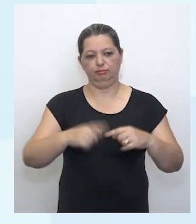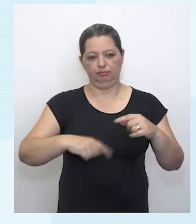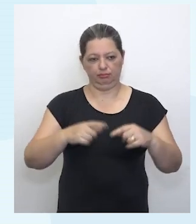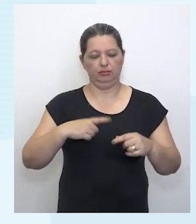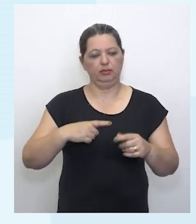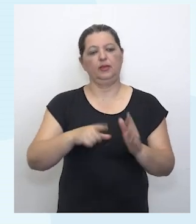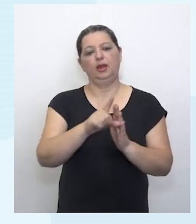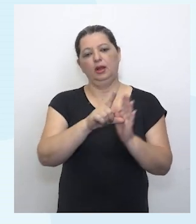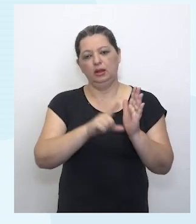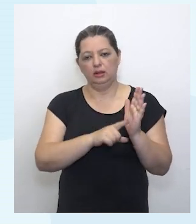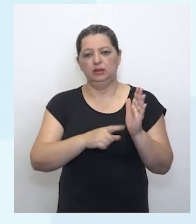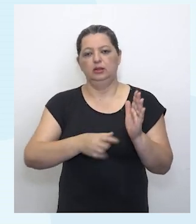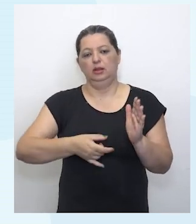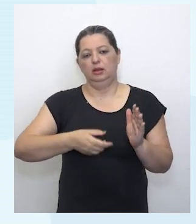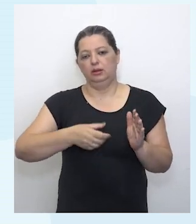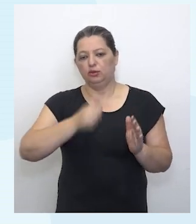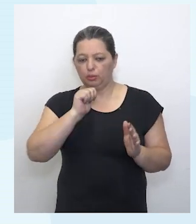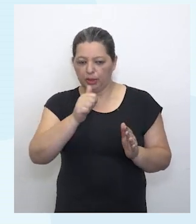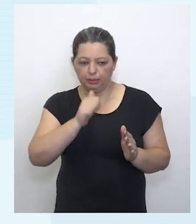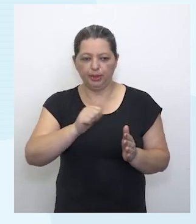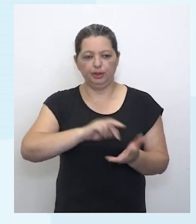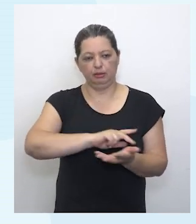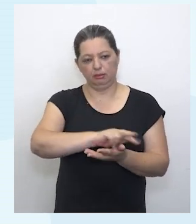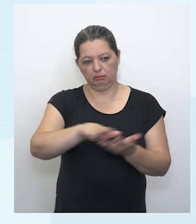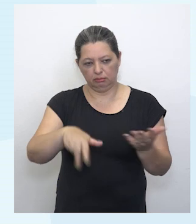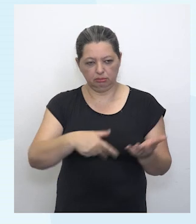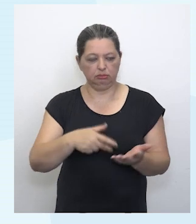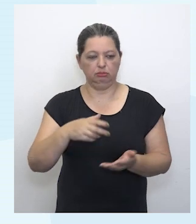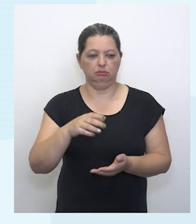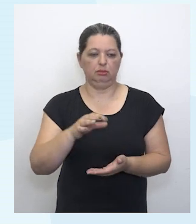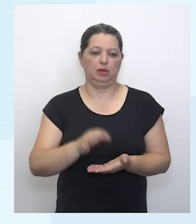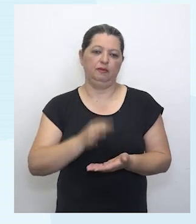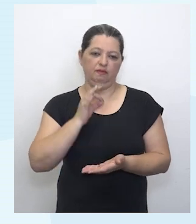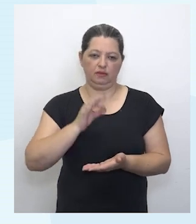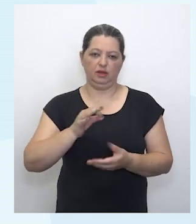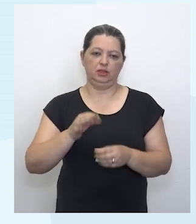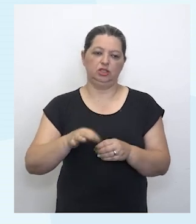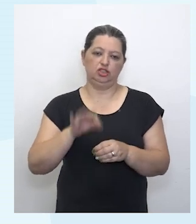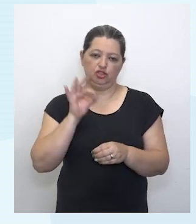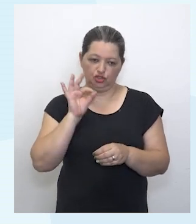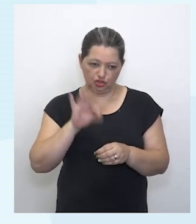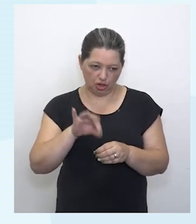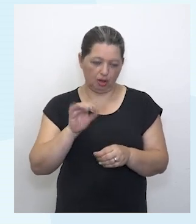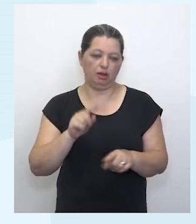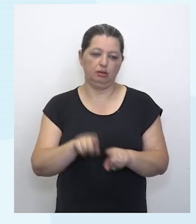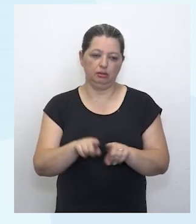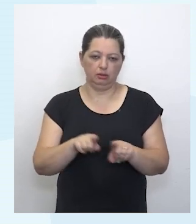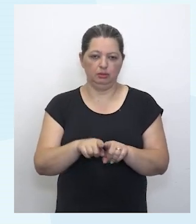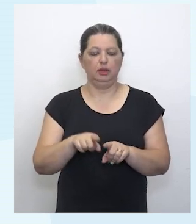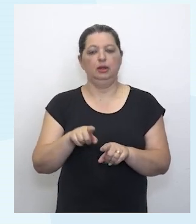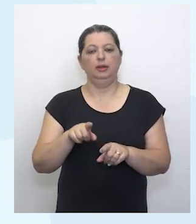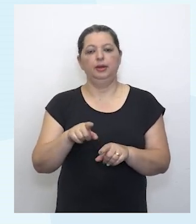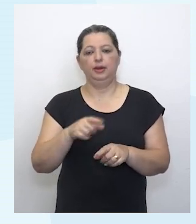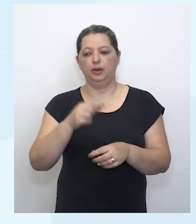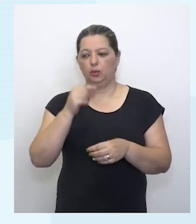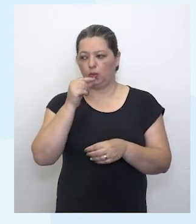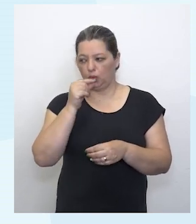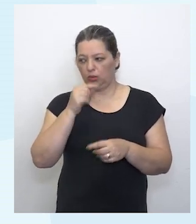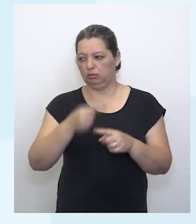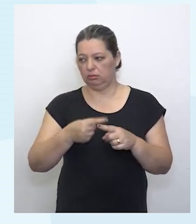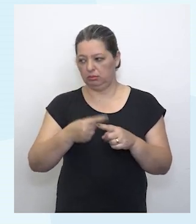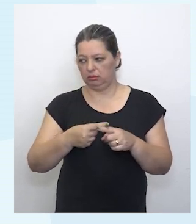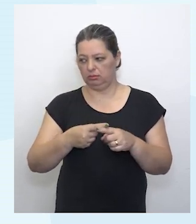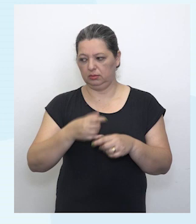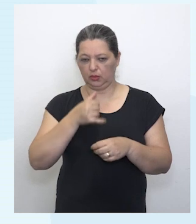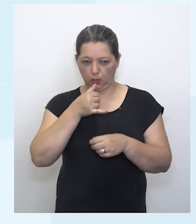de bebidas, vitaminas, chimarrão, café, chá, e também a sugestão de uma frase: eu também tomei café da